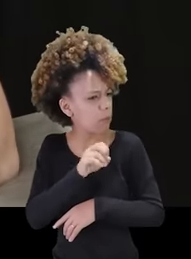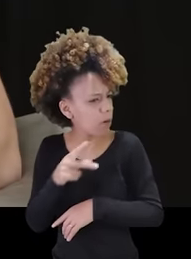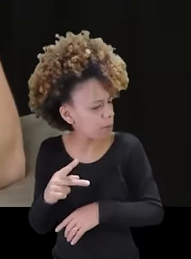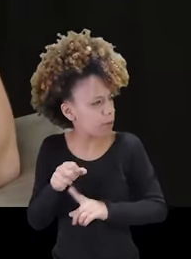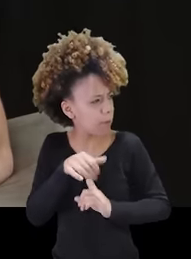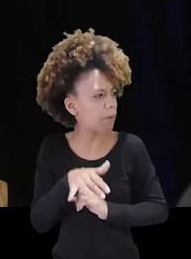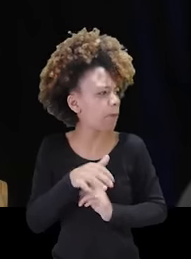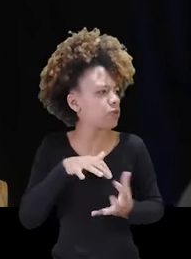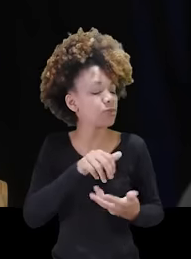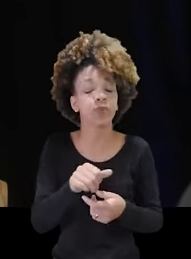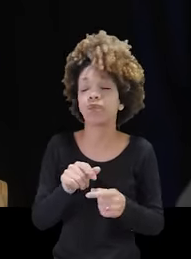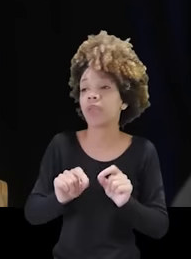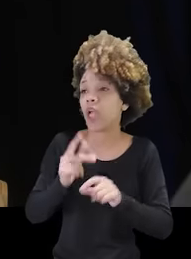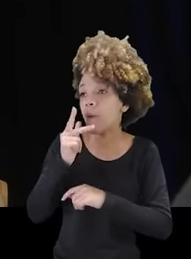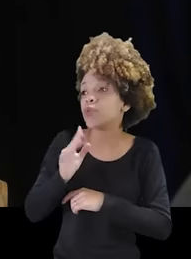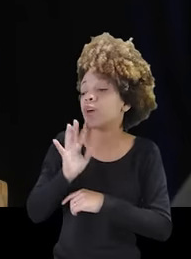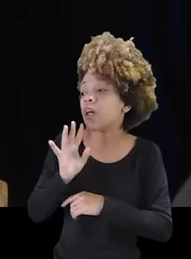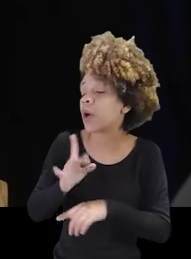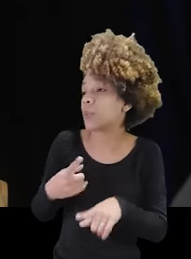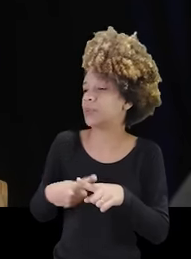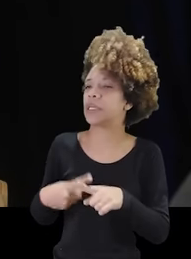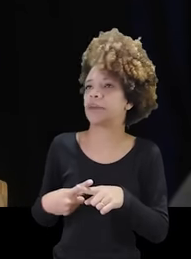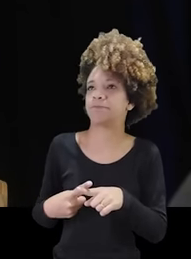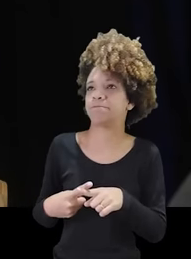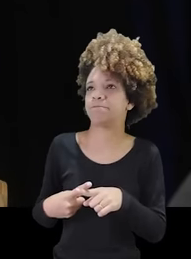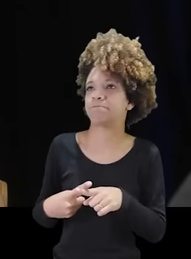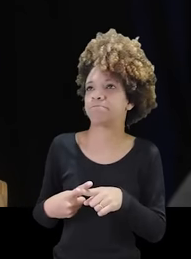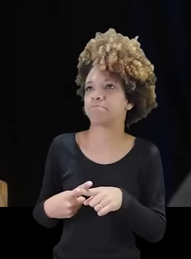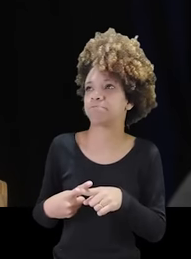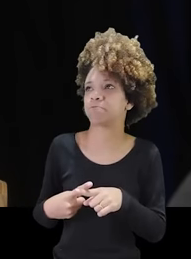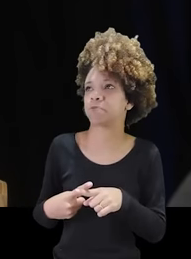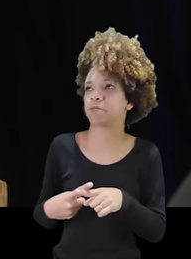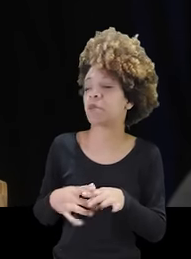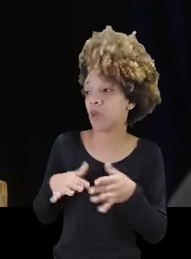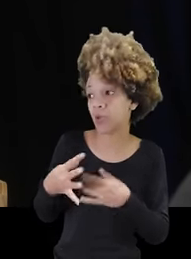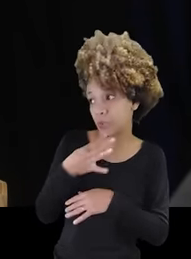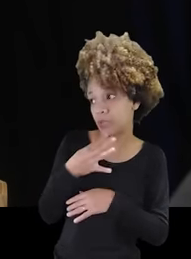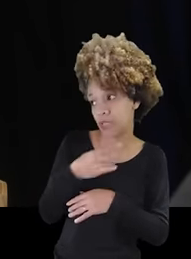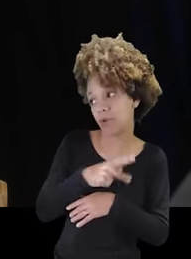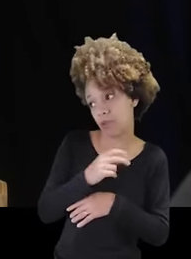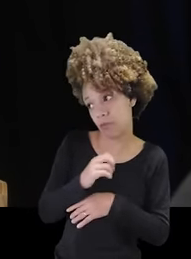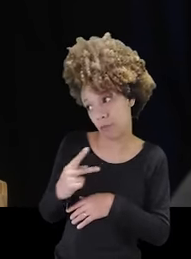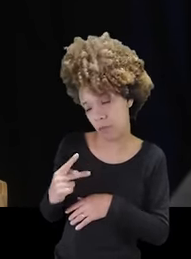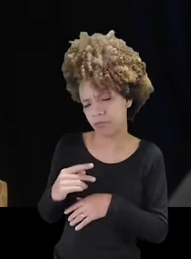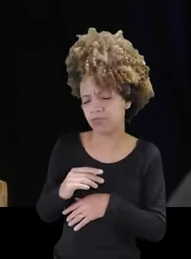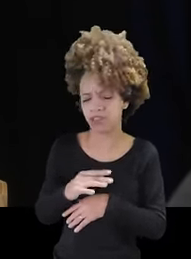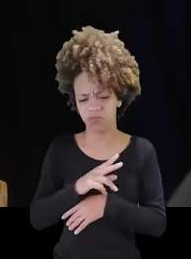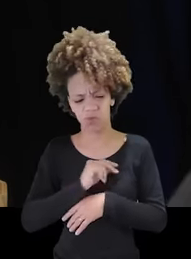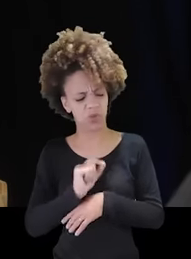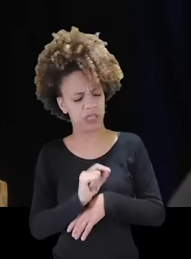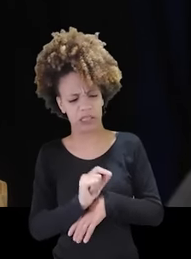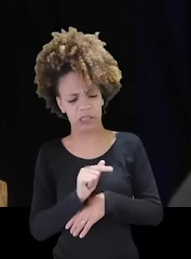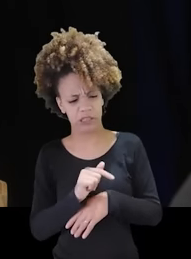inteiro o que que você analisamente porque é quando eu conheci o k-pop foi assim nossa que que